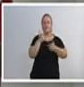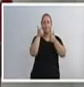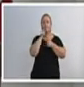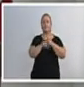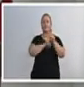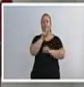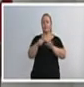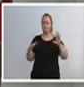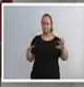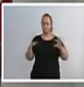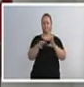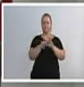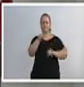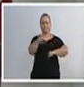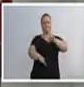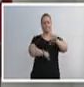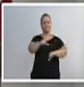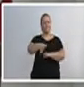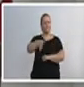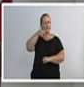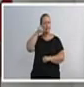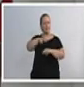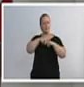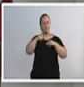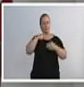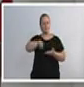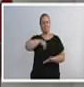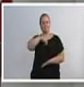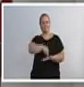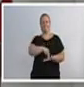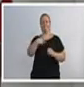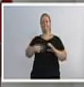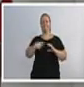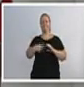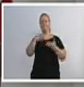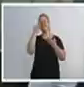conectar o mundo e transformar a realidade, e é por isso que eu venho para essa Casa Legislativa. Muito obrigado.